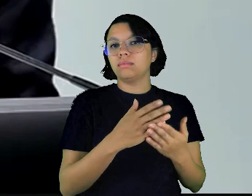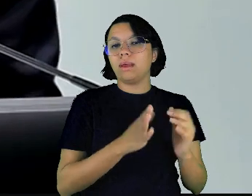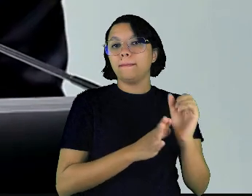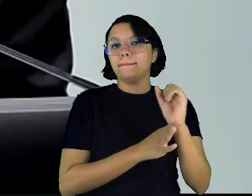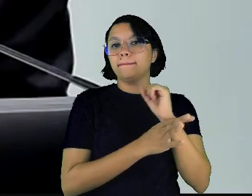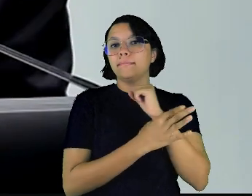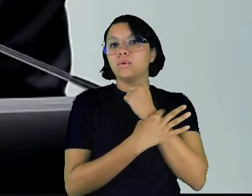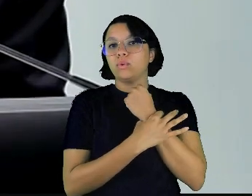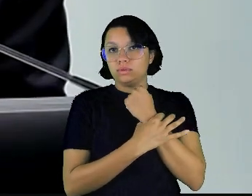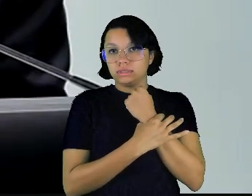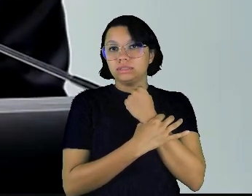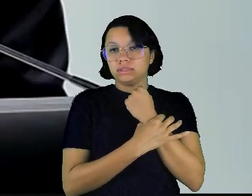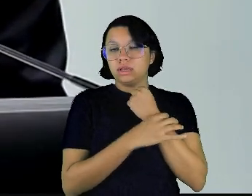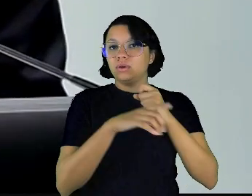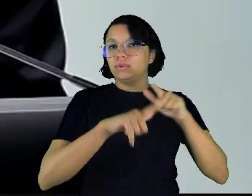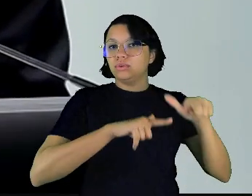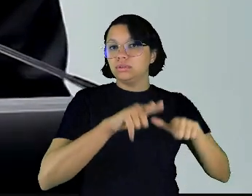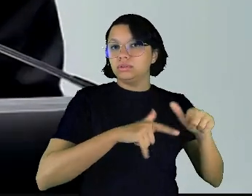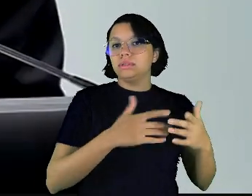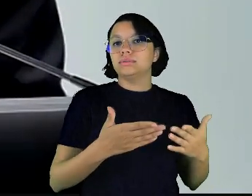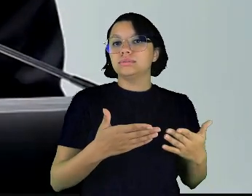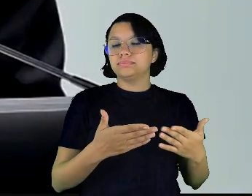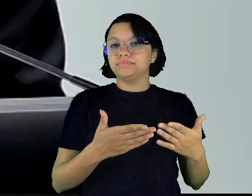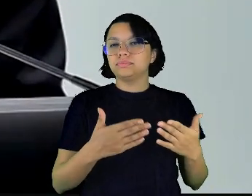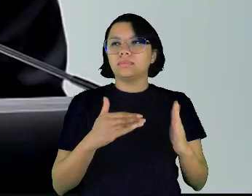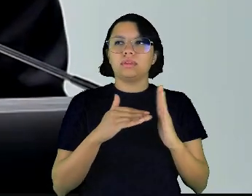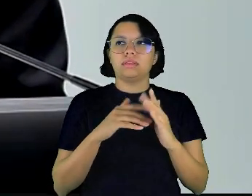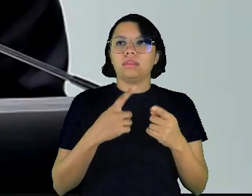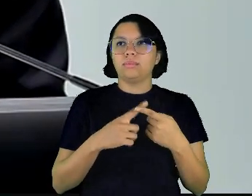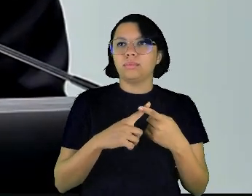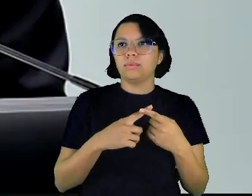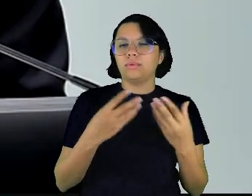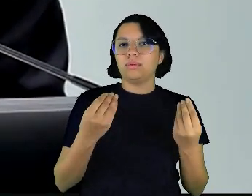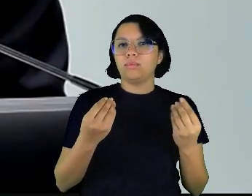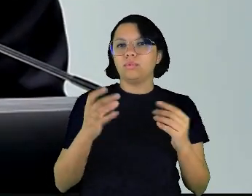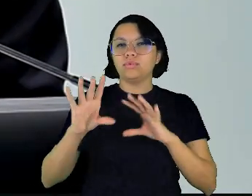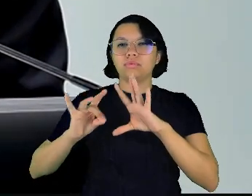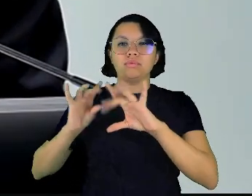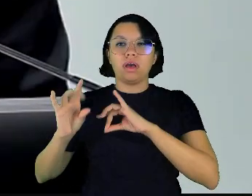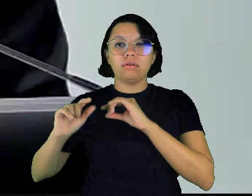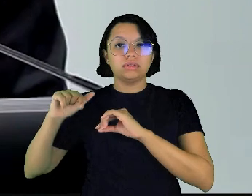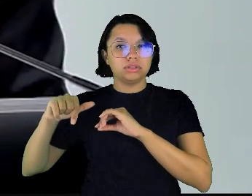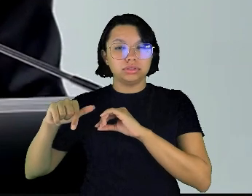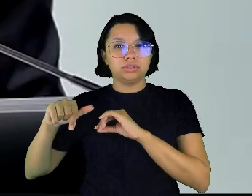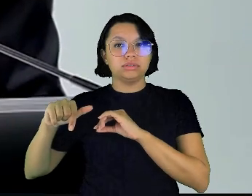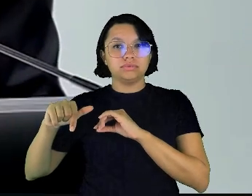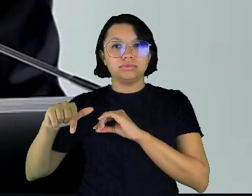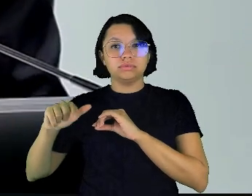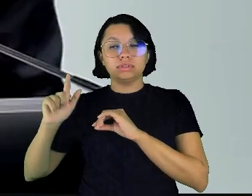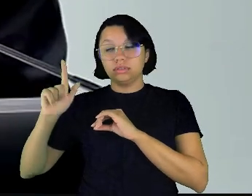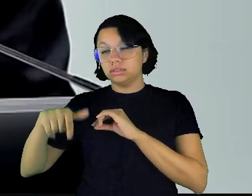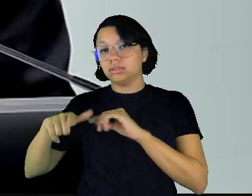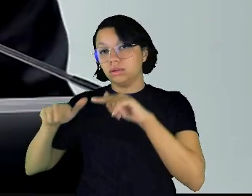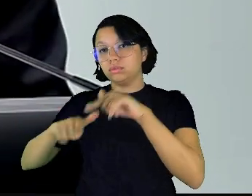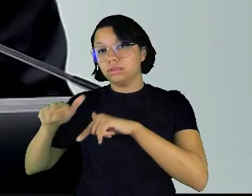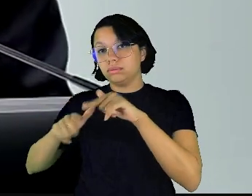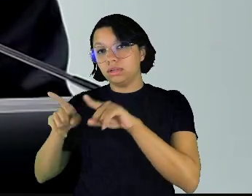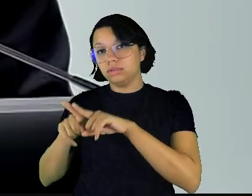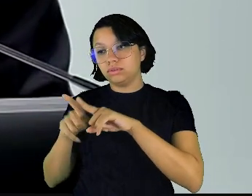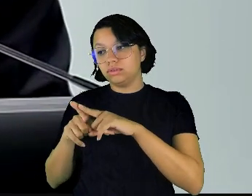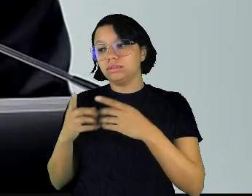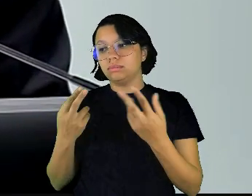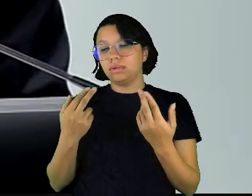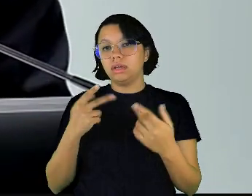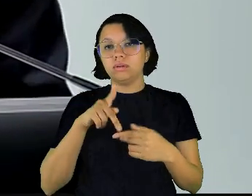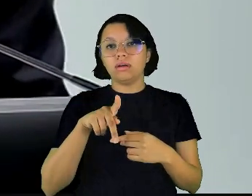do trabalhador, né? Até porque a gente sabe que muitos facultativos aí acabam sendo trabalhadores também, né? Então, como o Dr. Farley